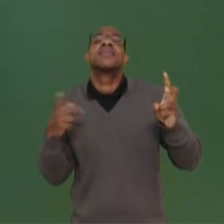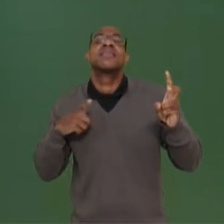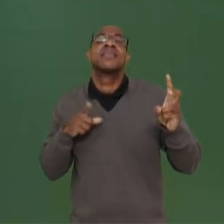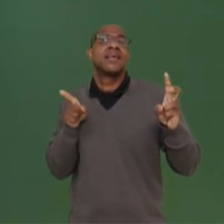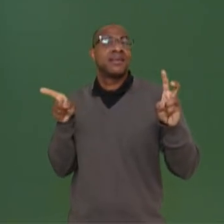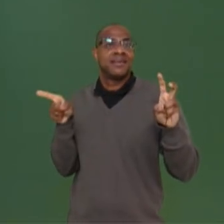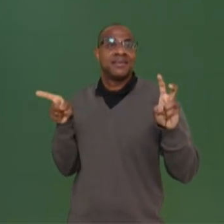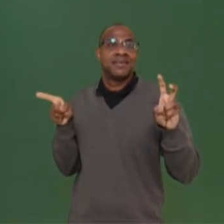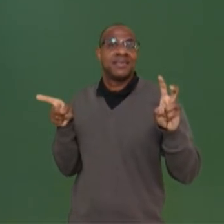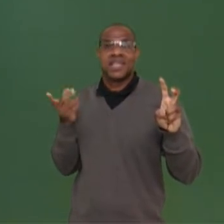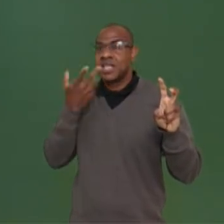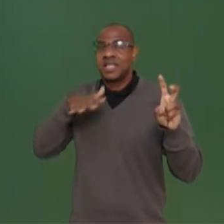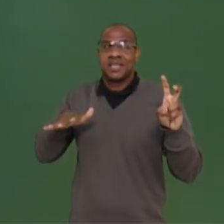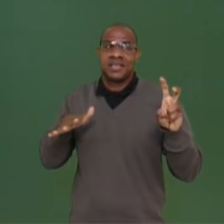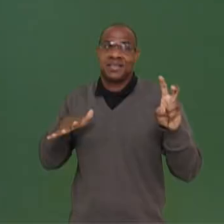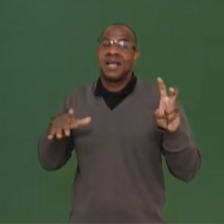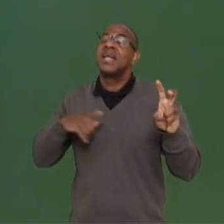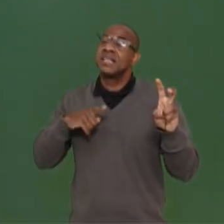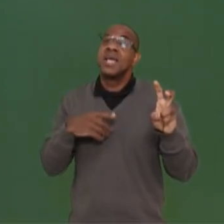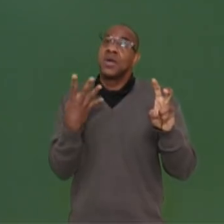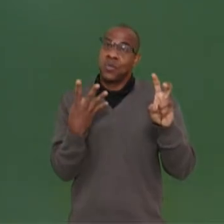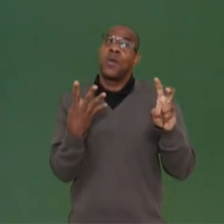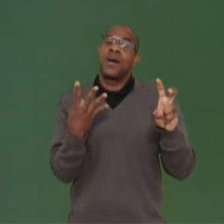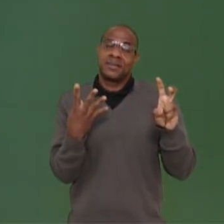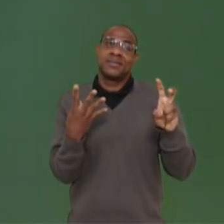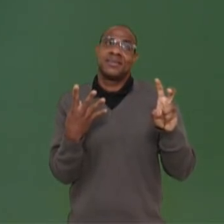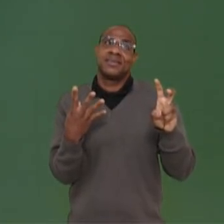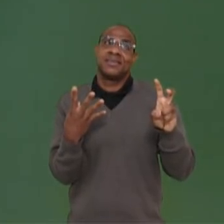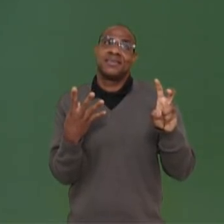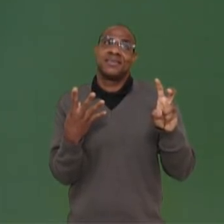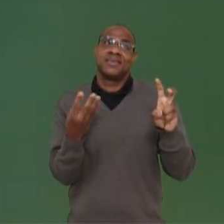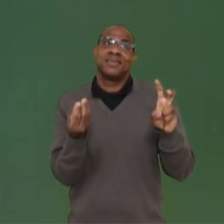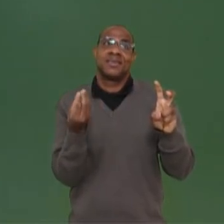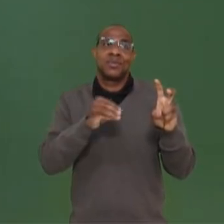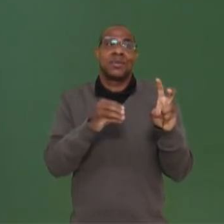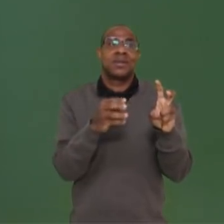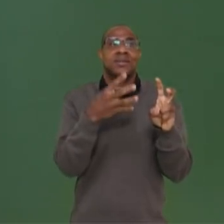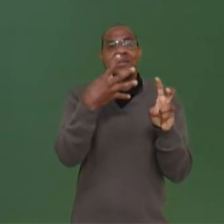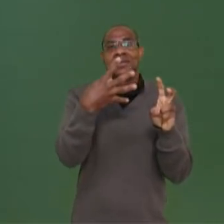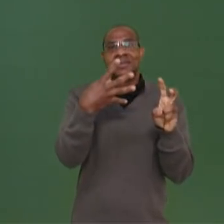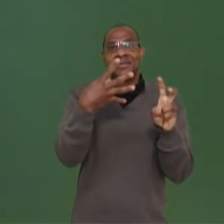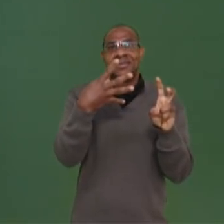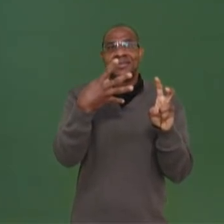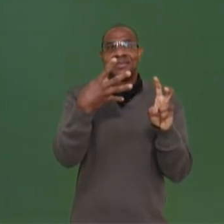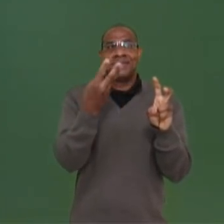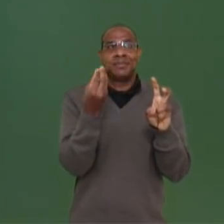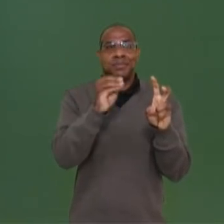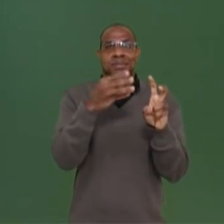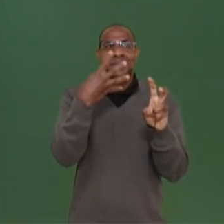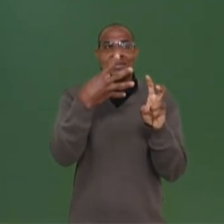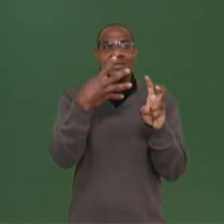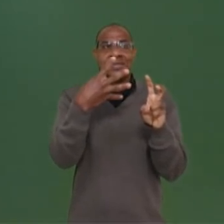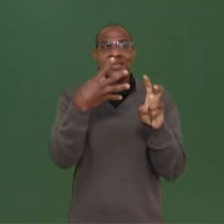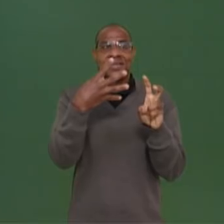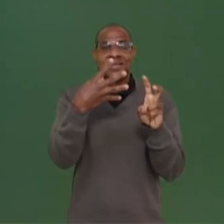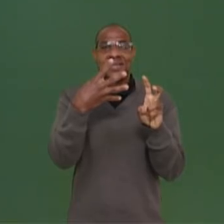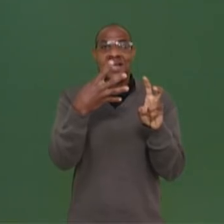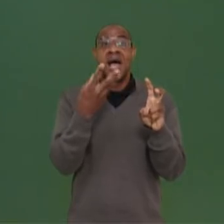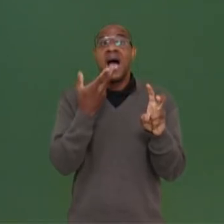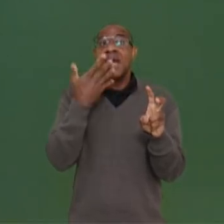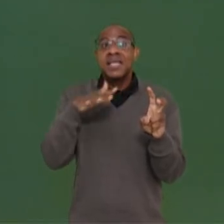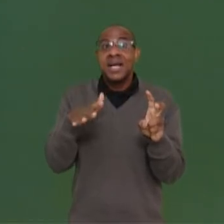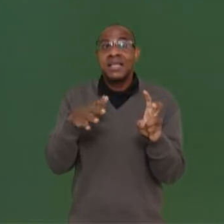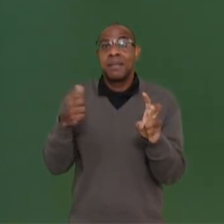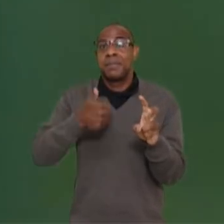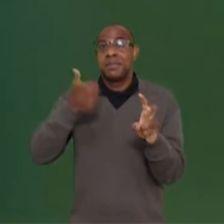lugar? Me restam 4 opções. Aqui eu não discuto se eu posso repetir o número de crianças ou não, pelo seguinte, a criança que está no